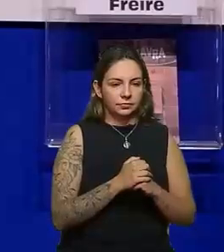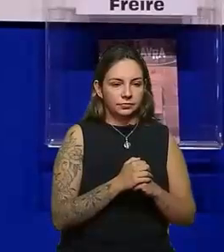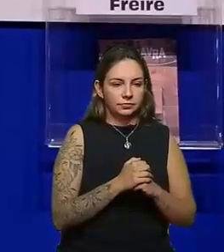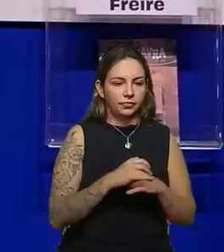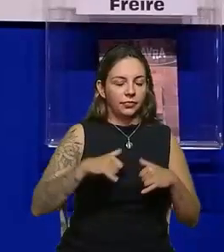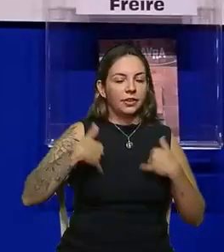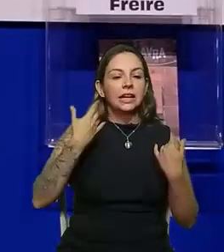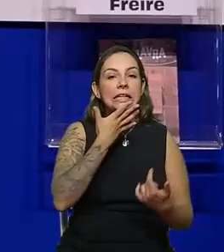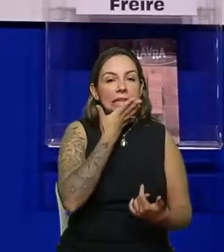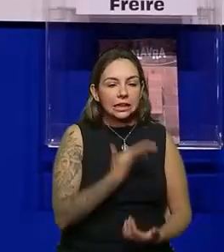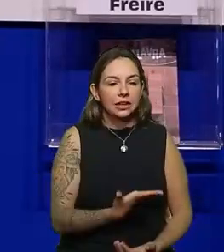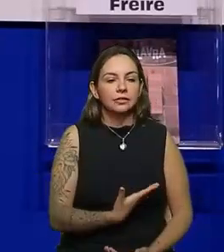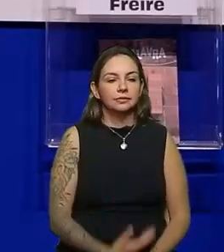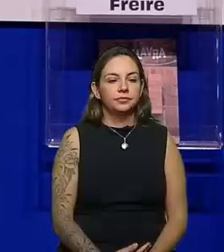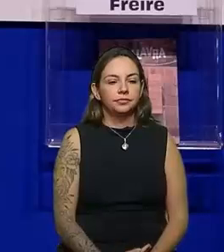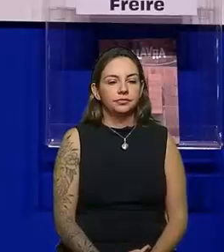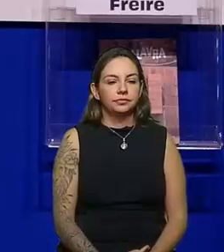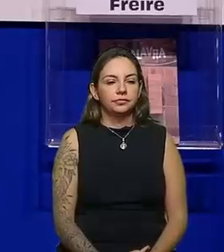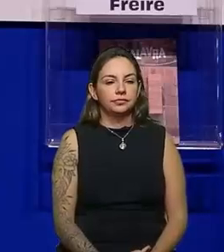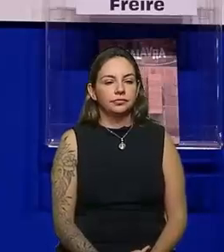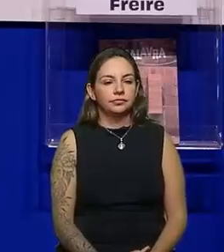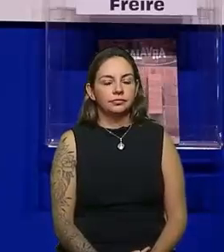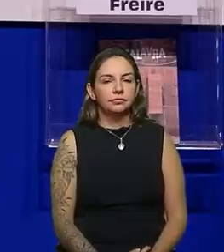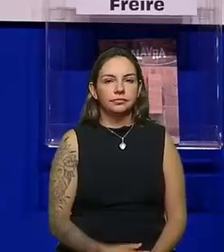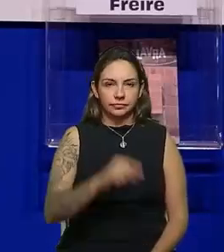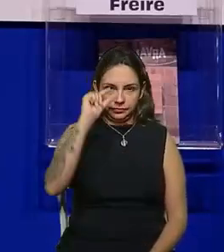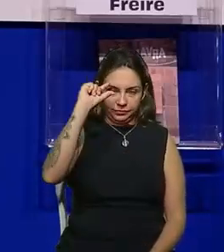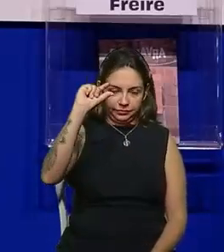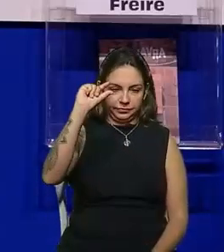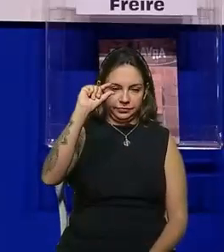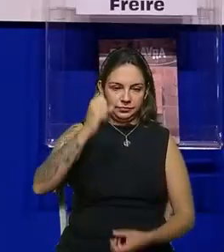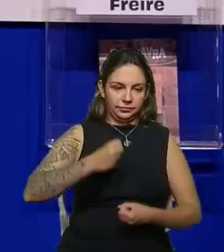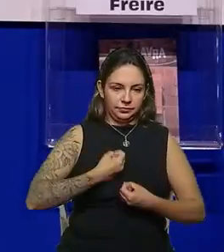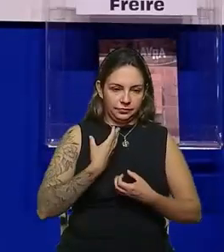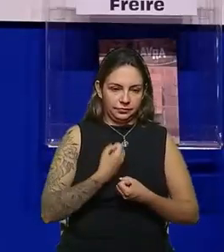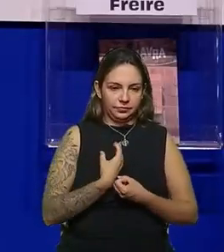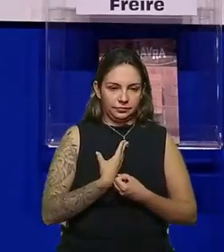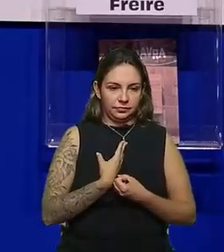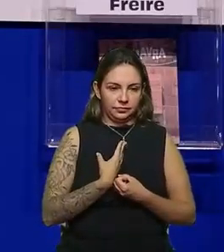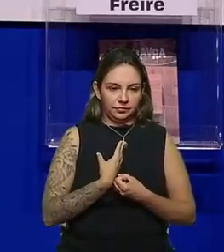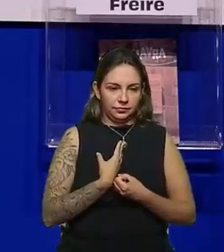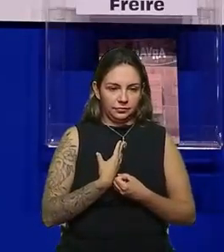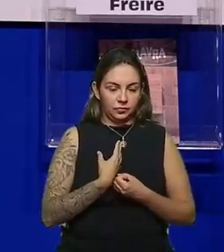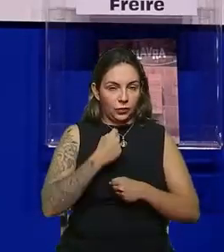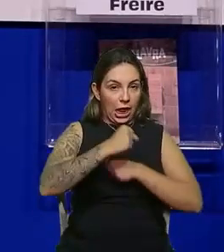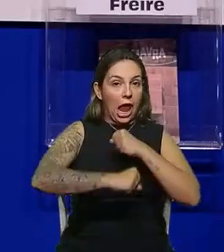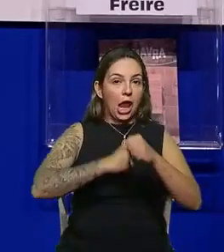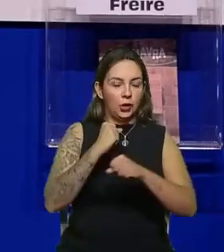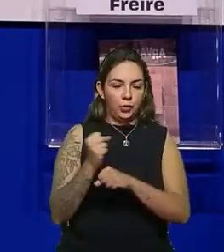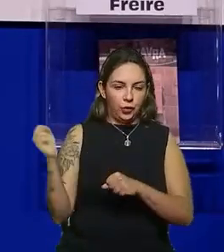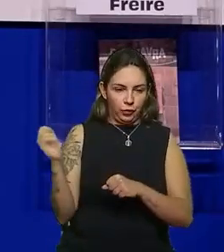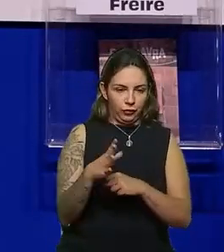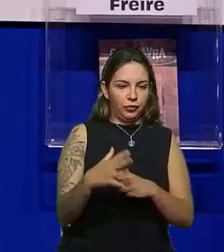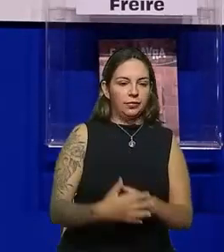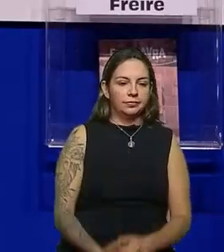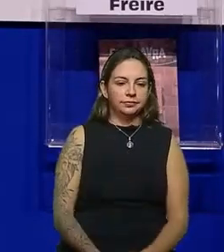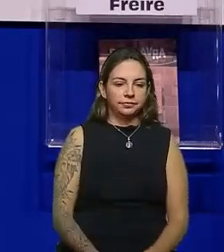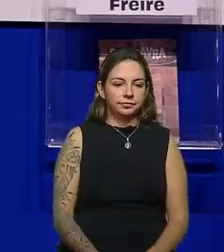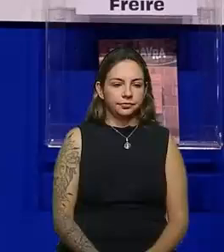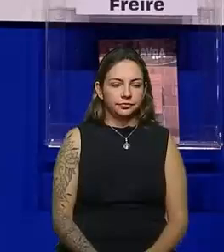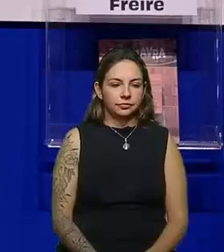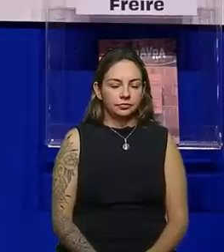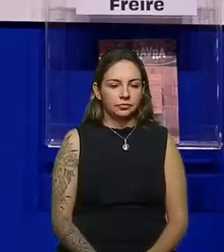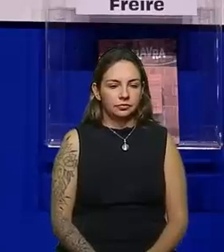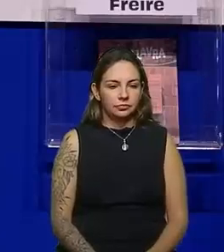de Natal, Réveillon, eu vou ler um pequeno trecho do poema Passagem do Ano, em que